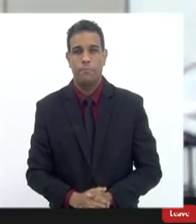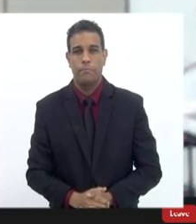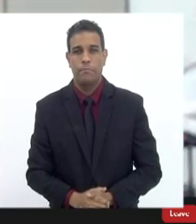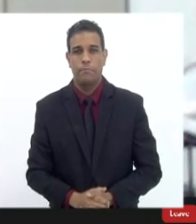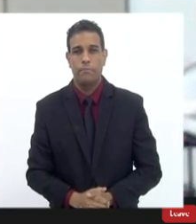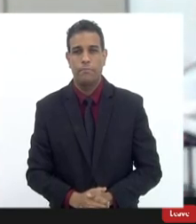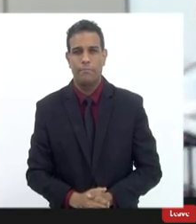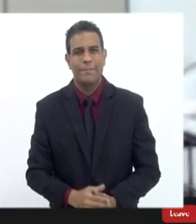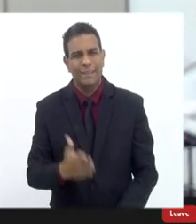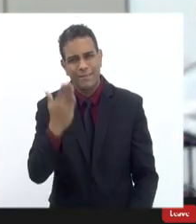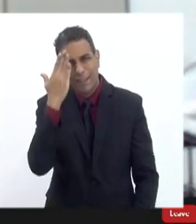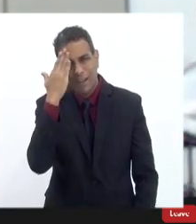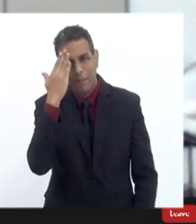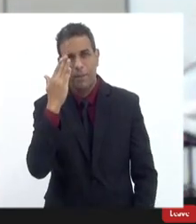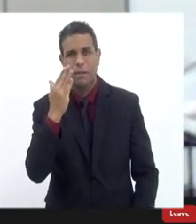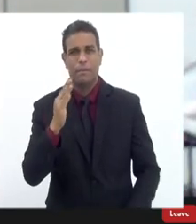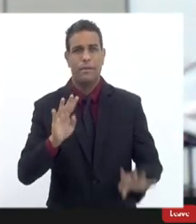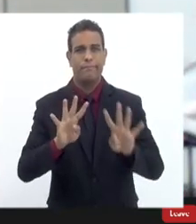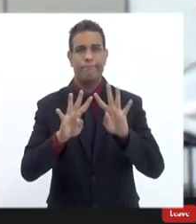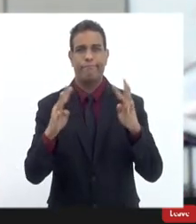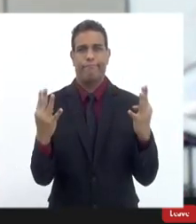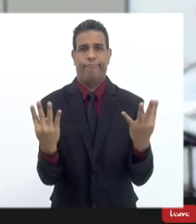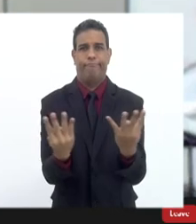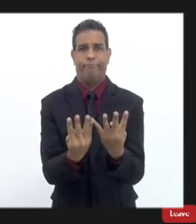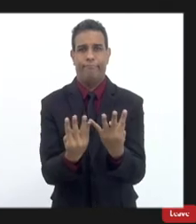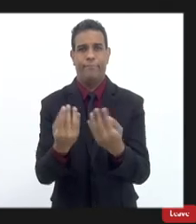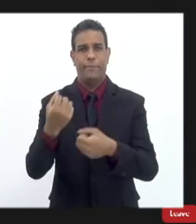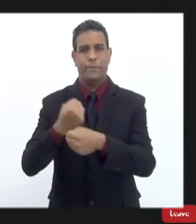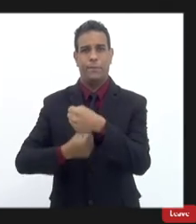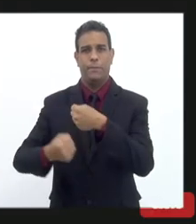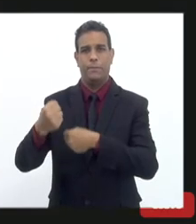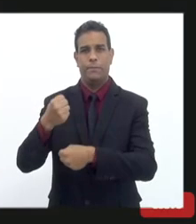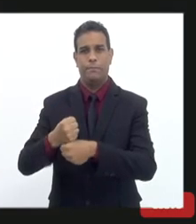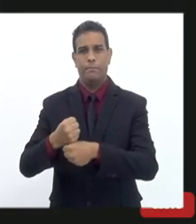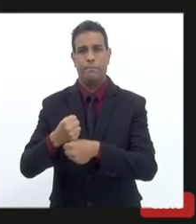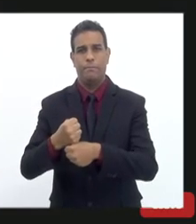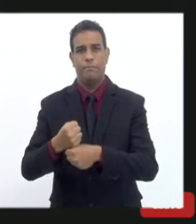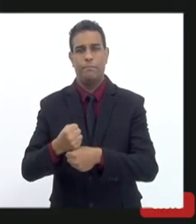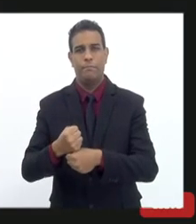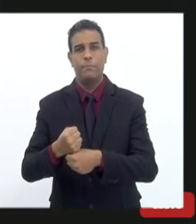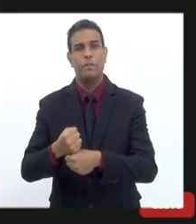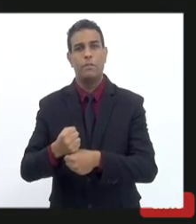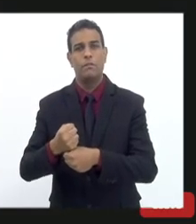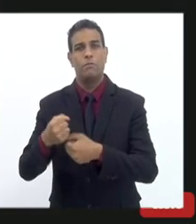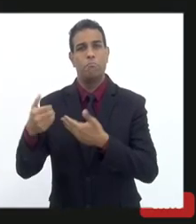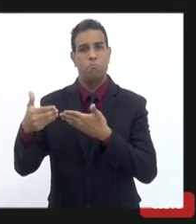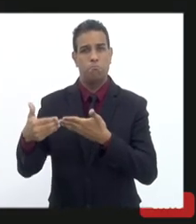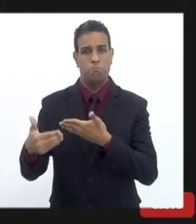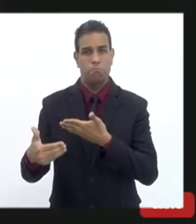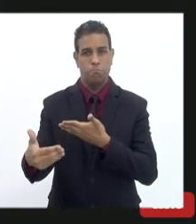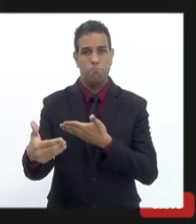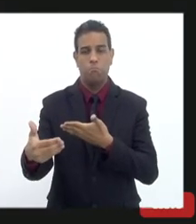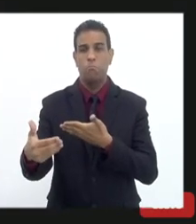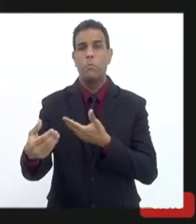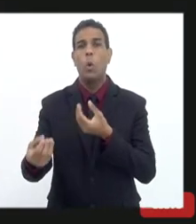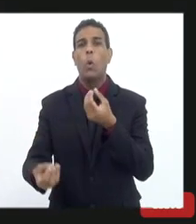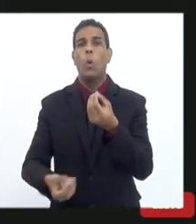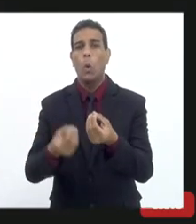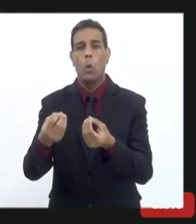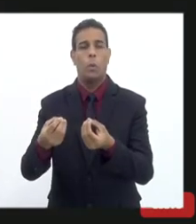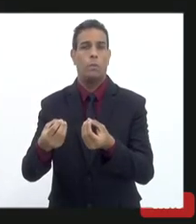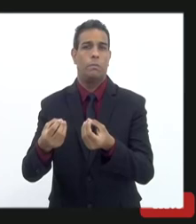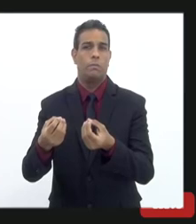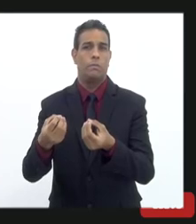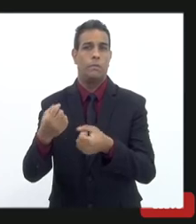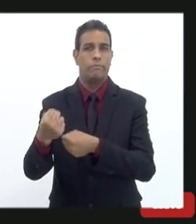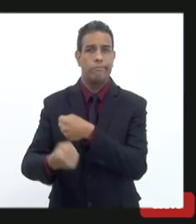Em decorrência da pandemia, viveu um longo período, provavelmente o maior das últimas